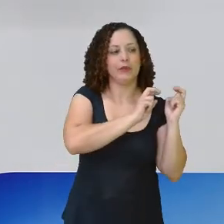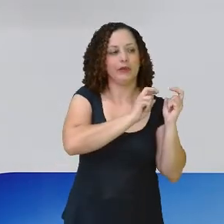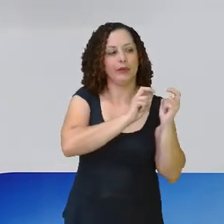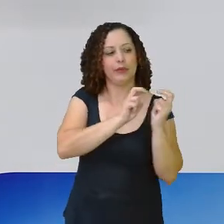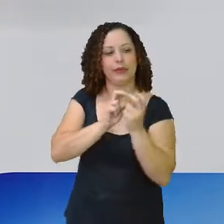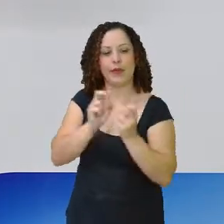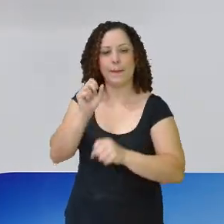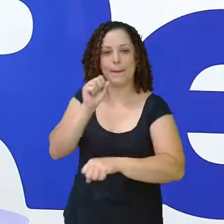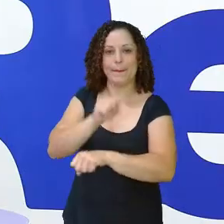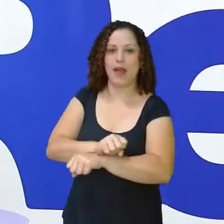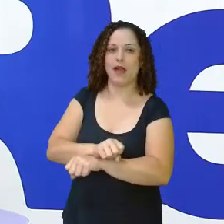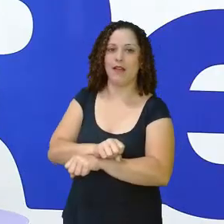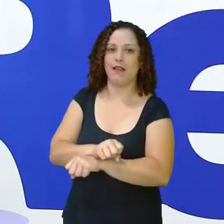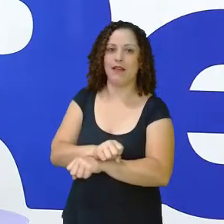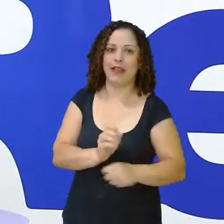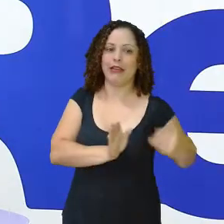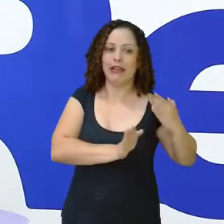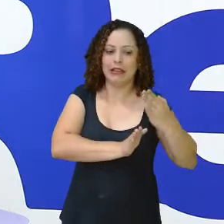é, não tem como